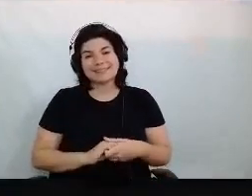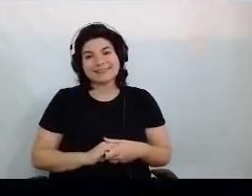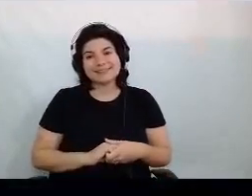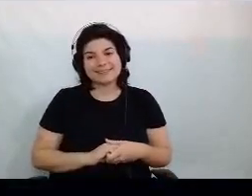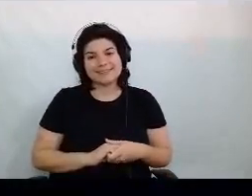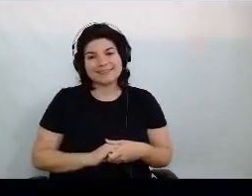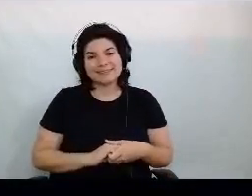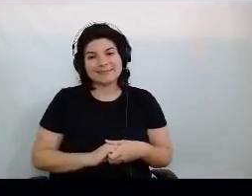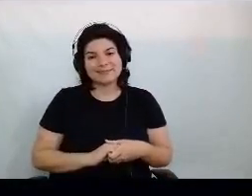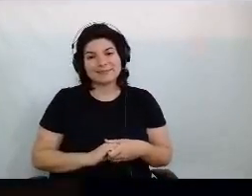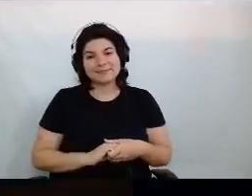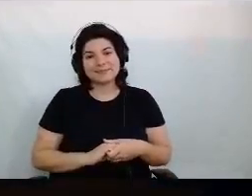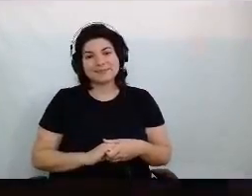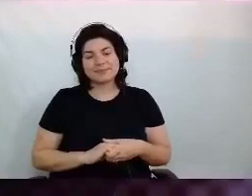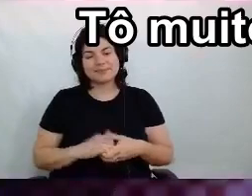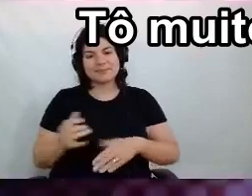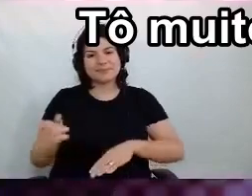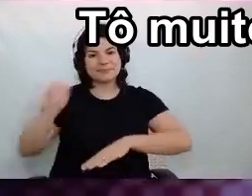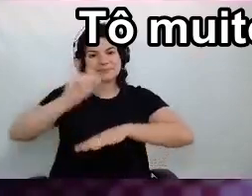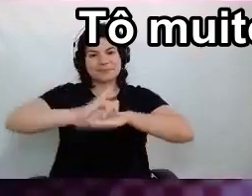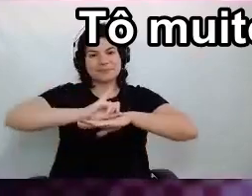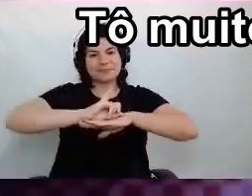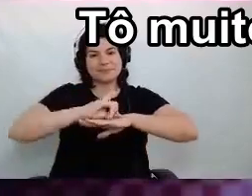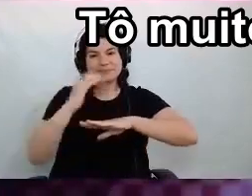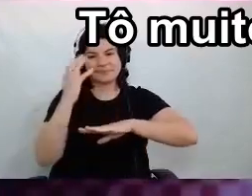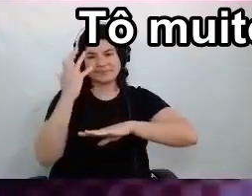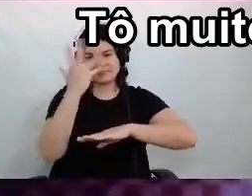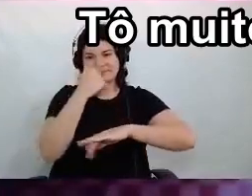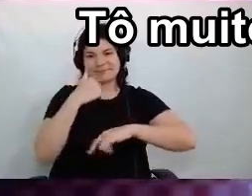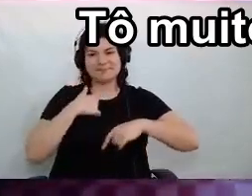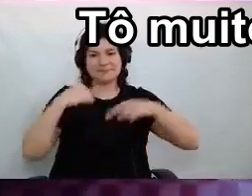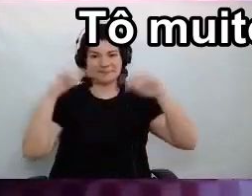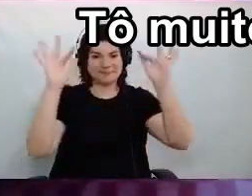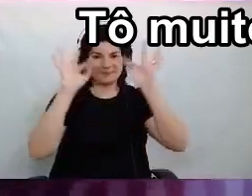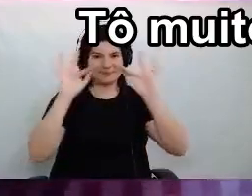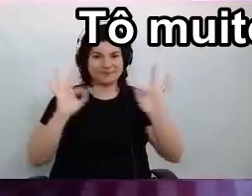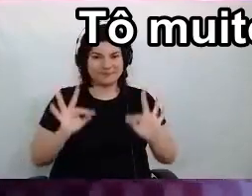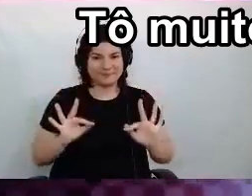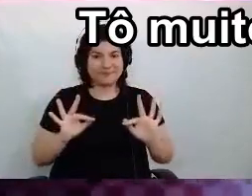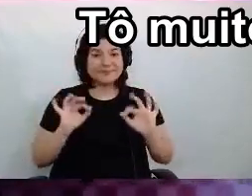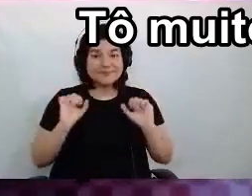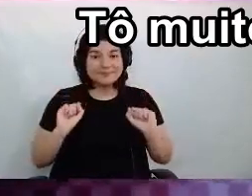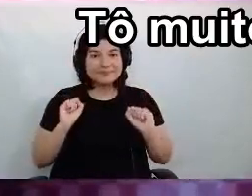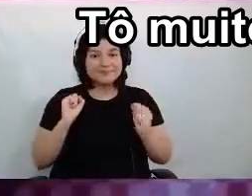Vou colocar meu troféu, que bonito, né, gente? Ó, tô muito feliz. Posso começar?